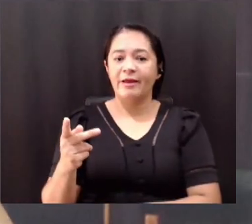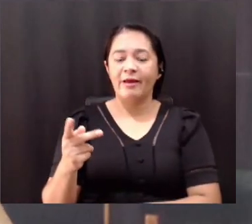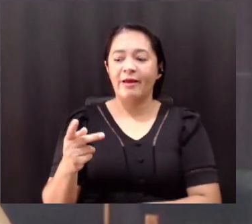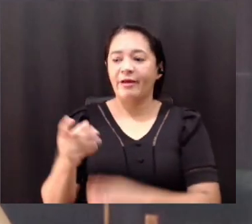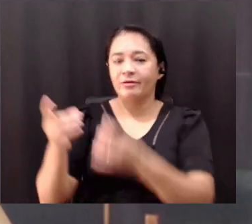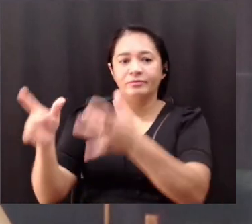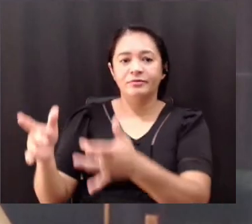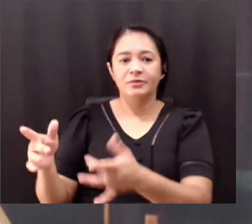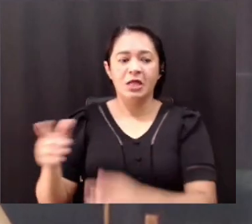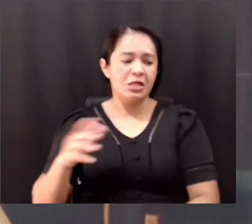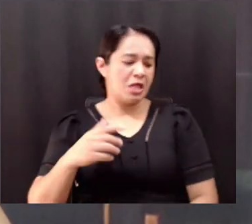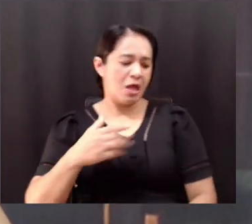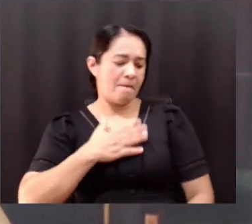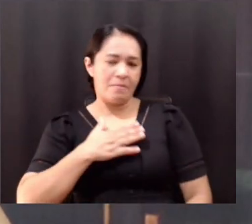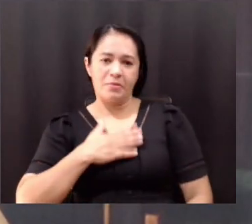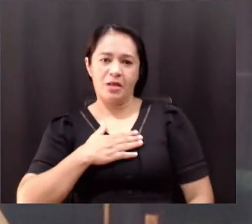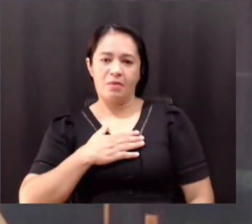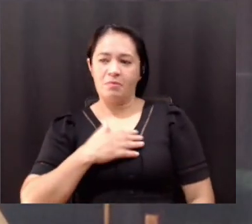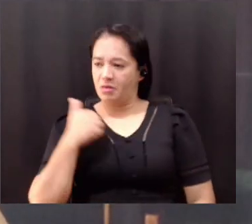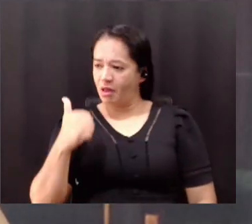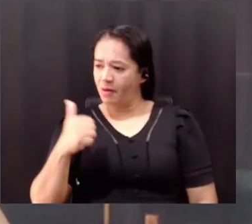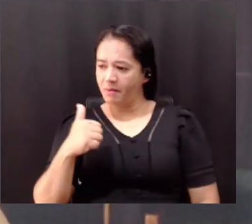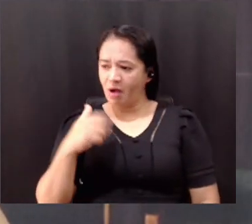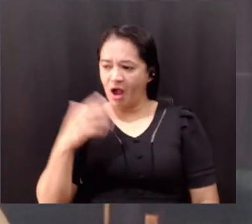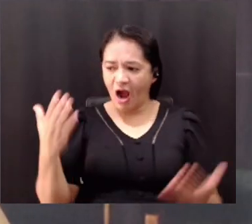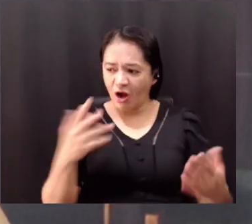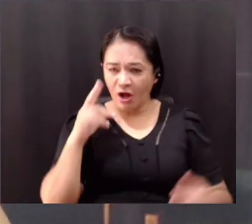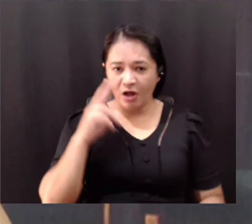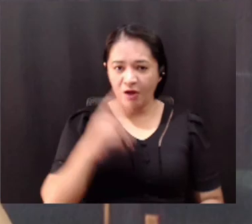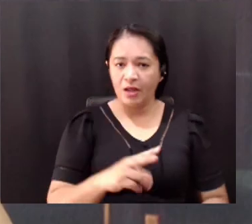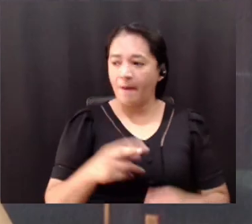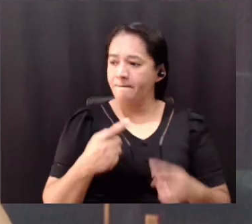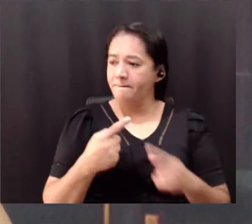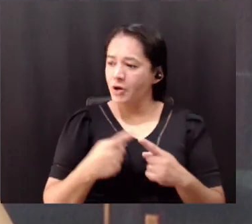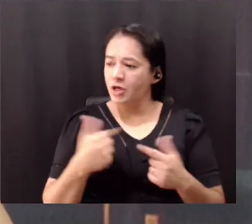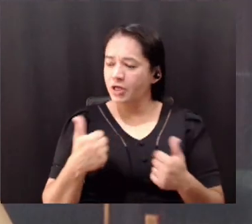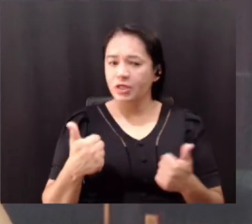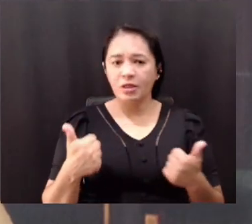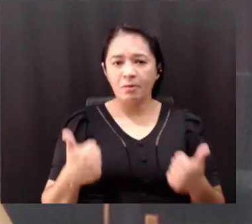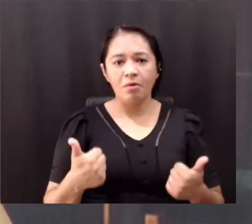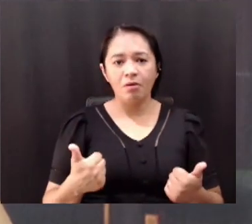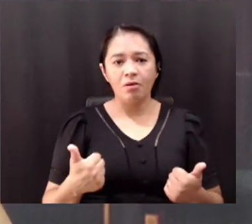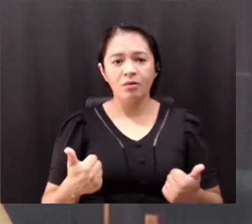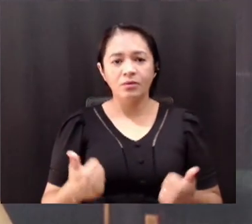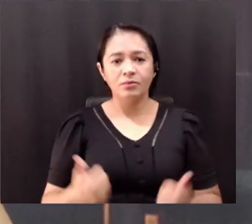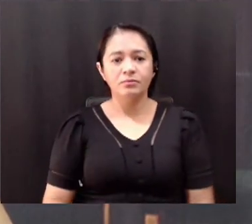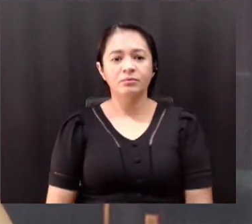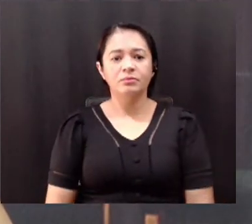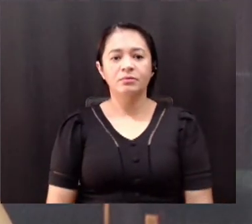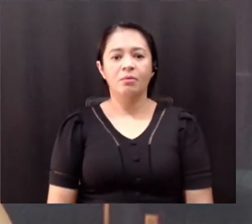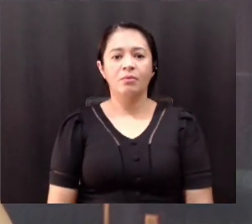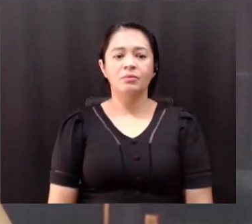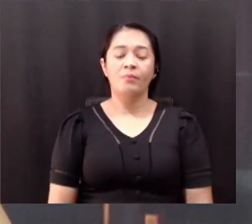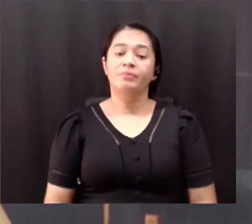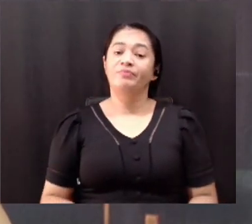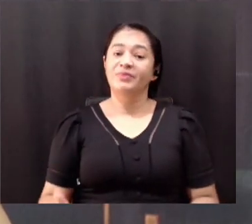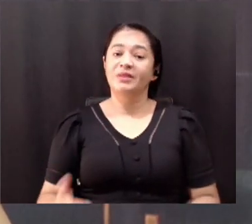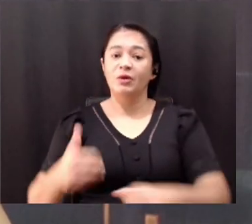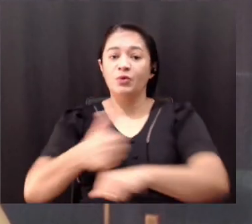funcionando, eu não vou olhar para isso agora porque está me dando um resultado no final do dia. Sim. Então, os profissionais de RH sempre tiveram